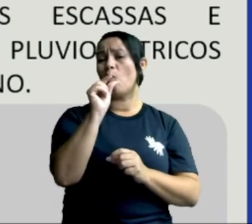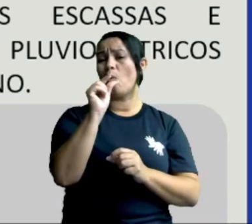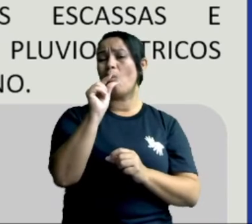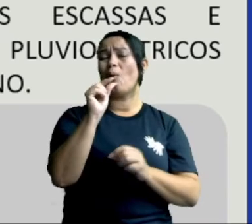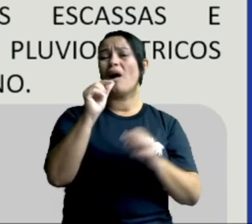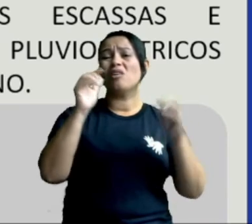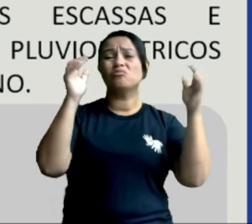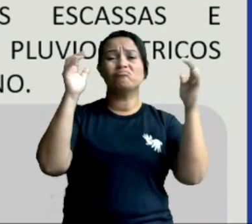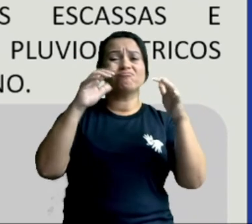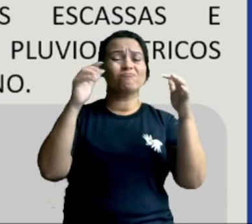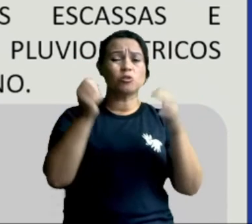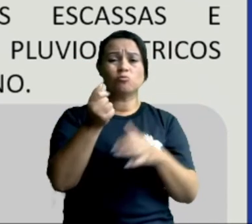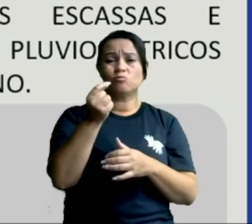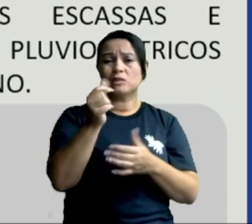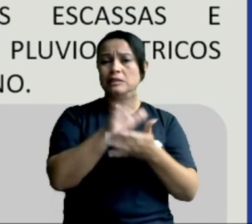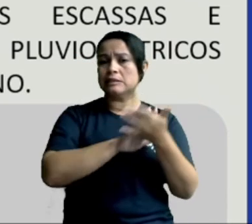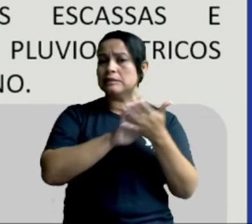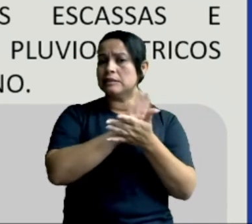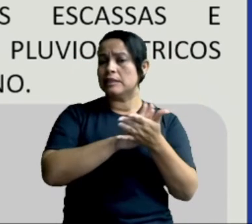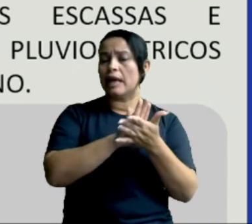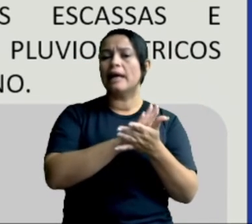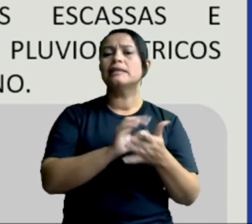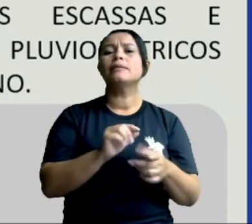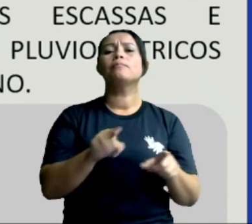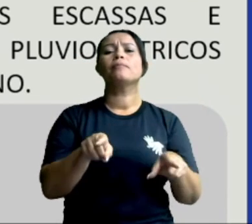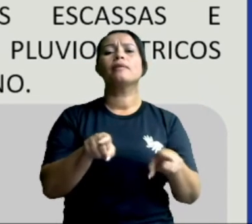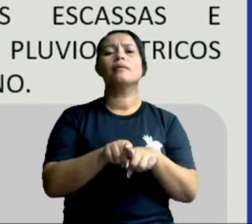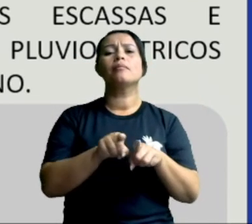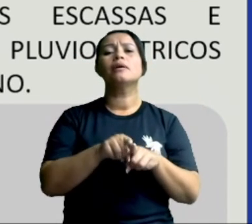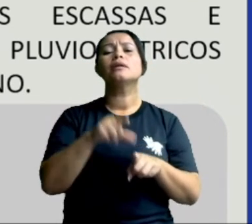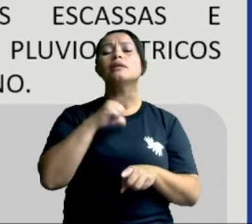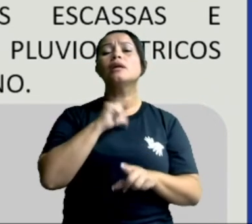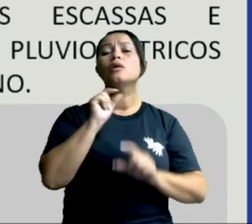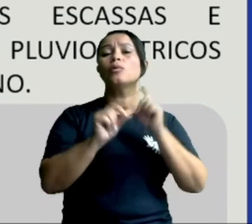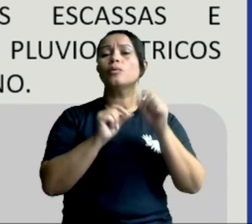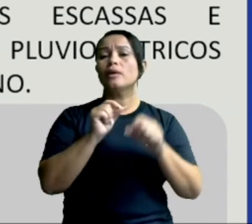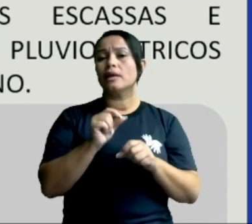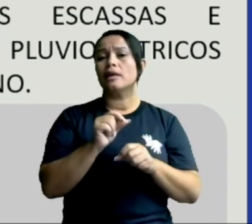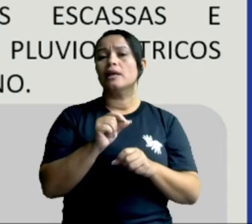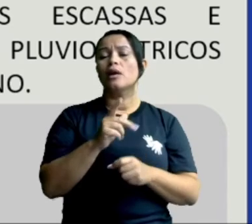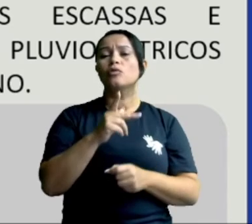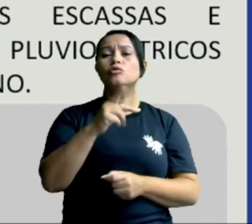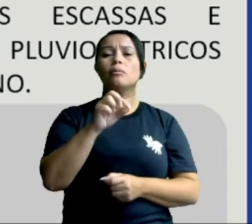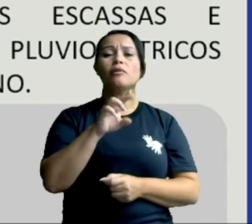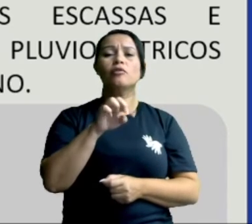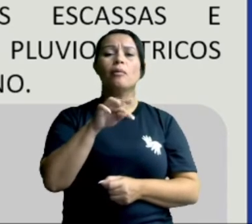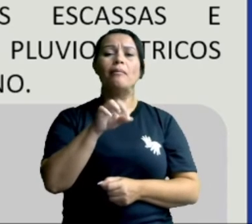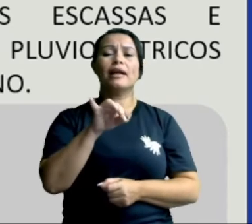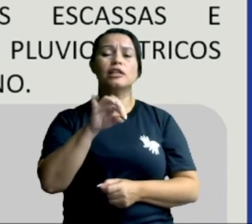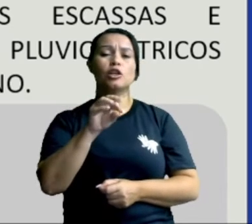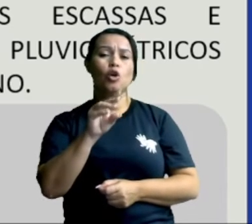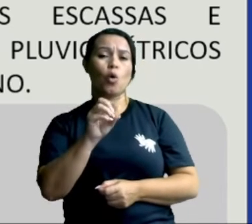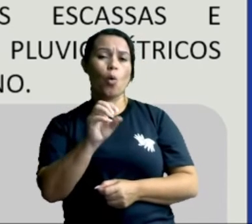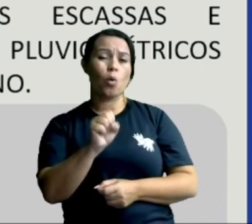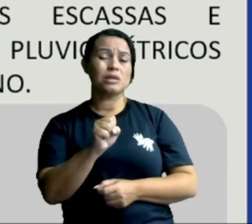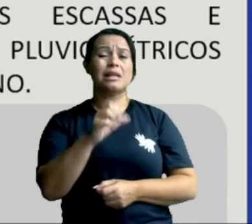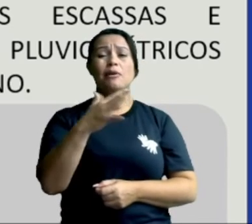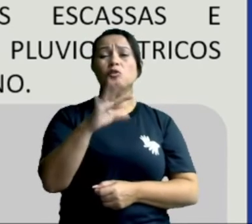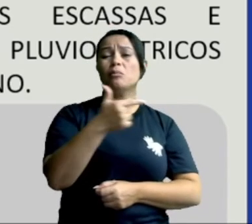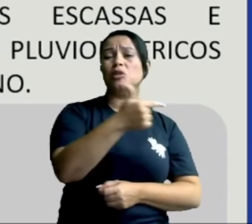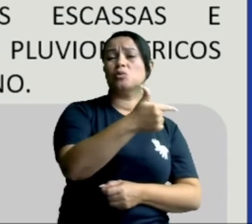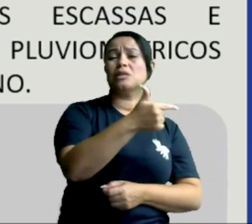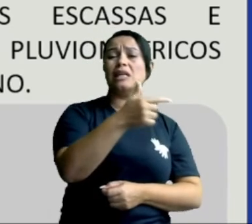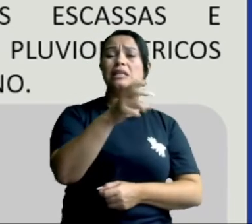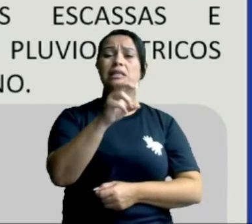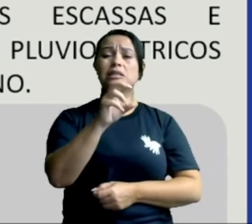chuvas escassas e irregulares e índices pluviométricos inferiores a 250 milímetros